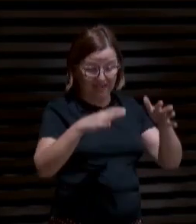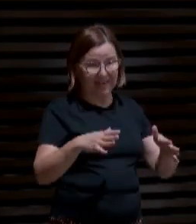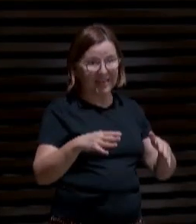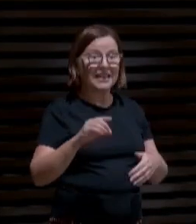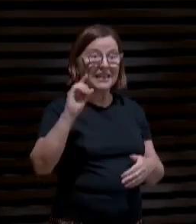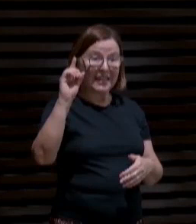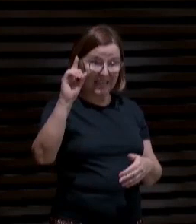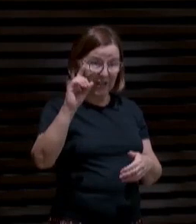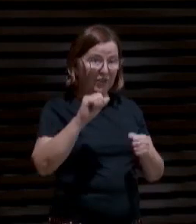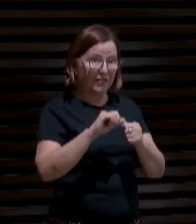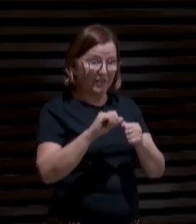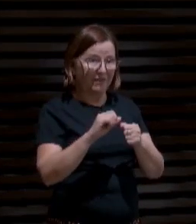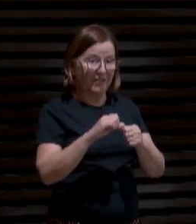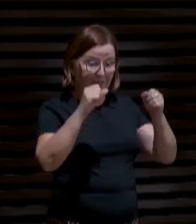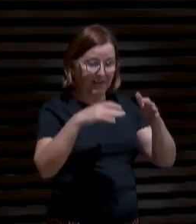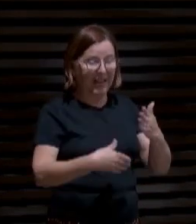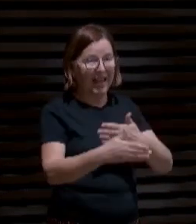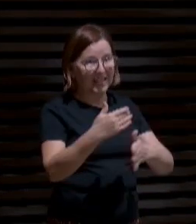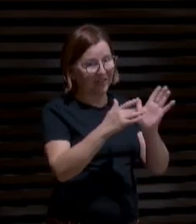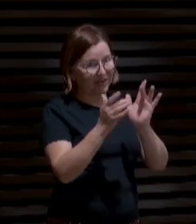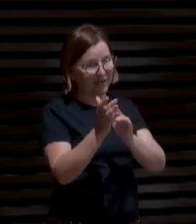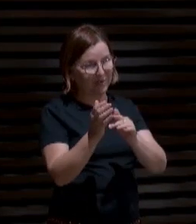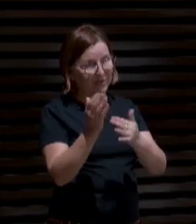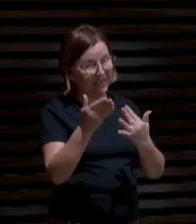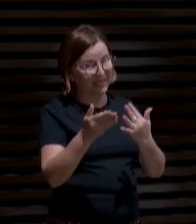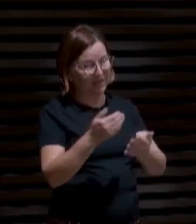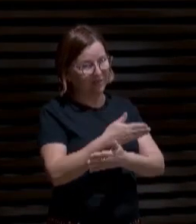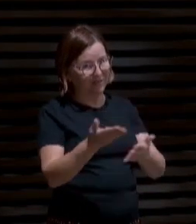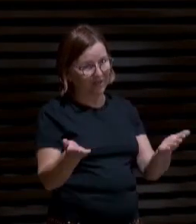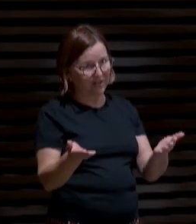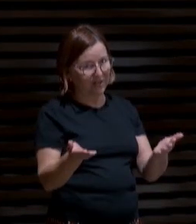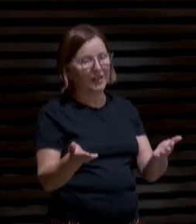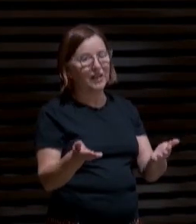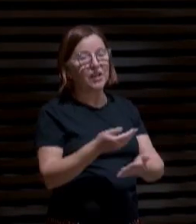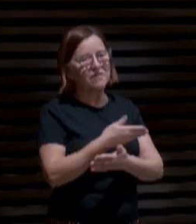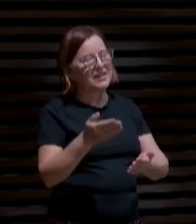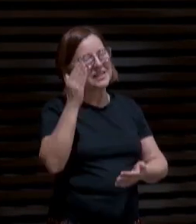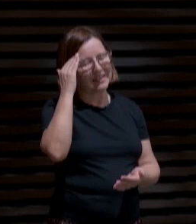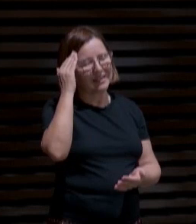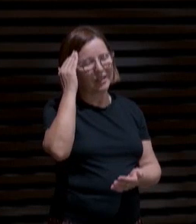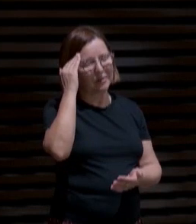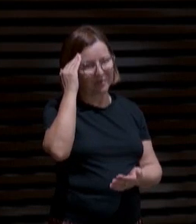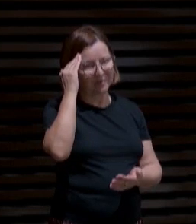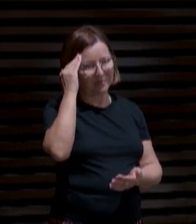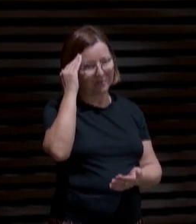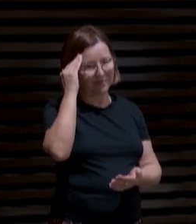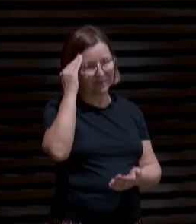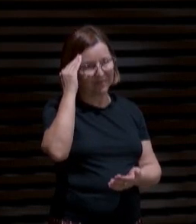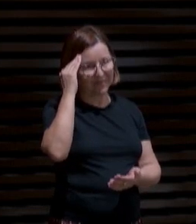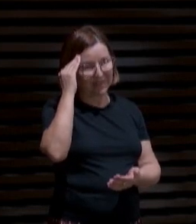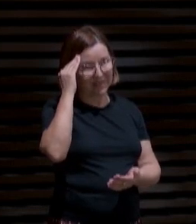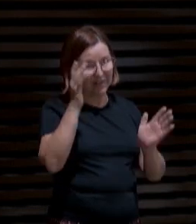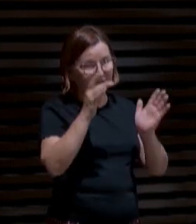realizou por intermédio dele entre vós, como vós mesmos sabeis. Sendo este